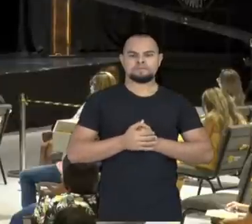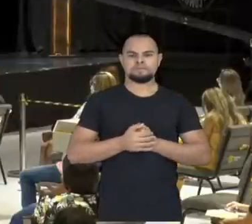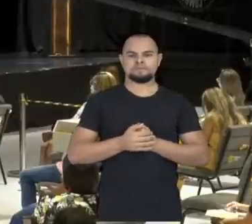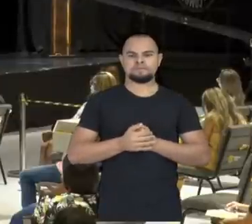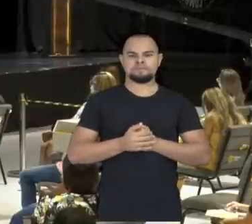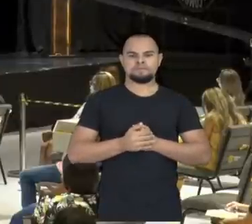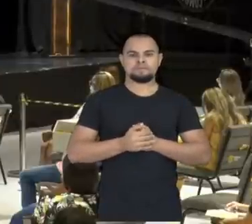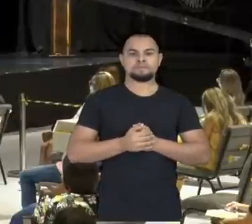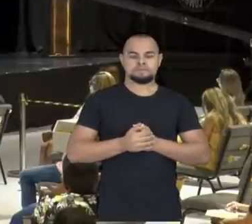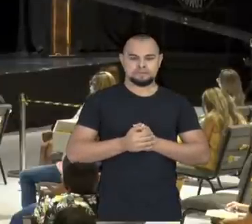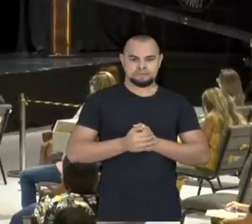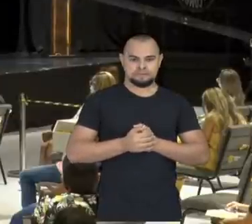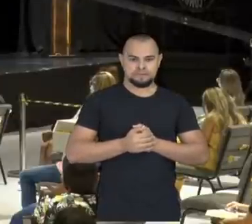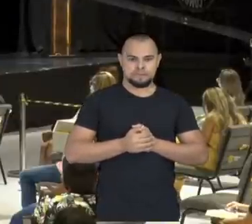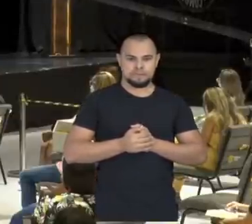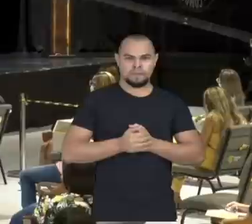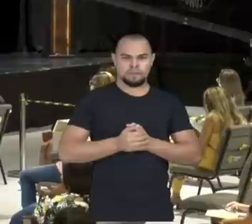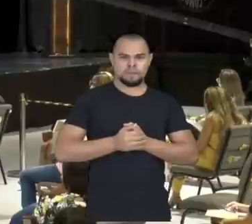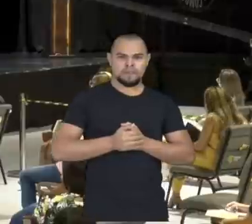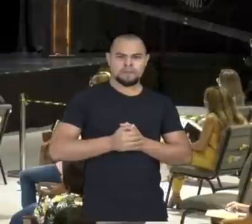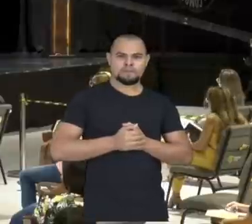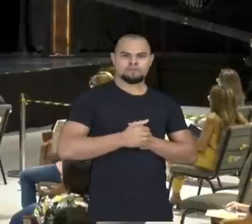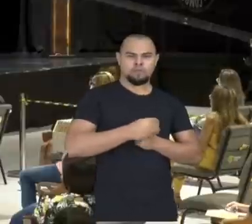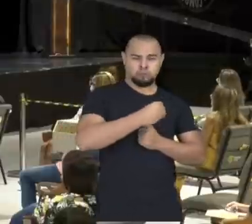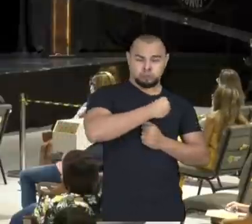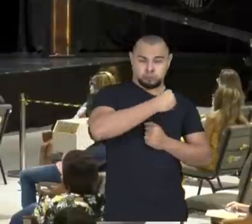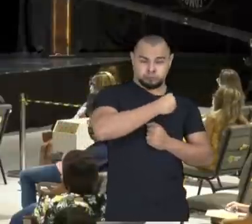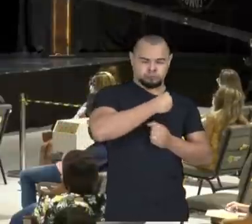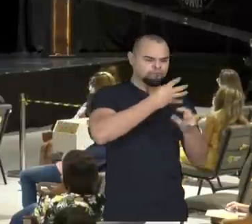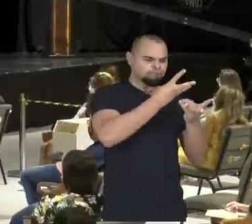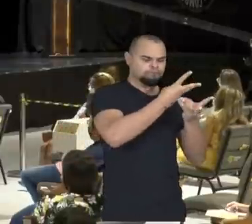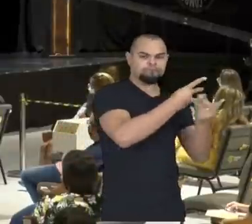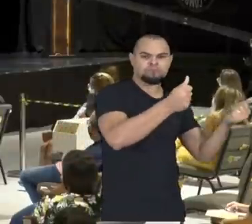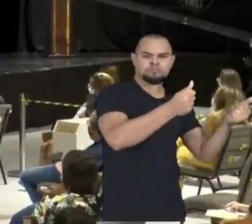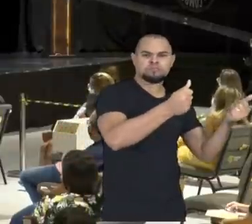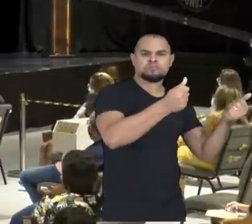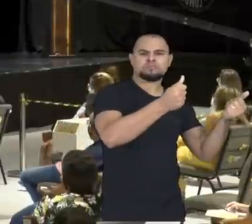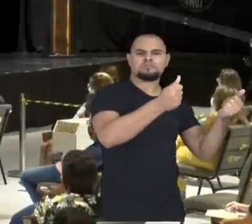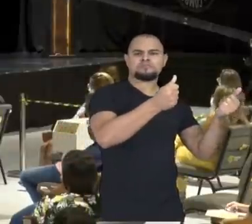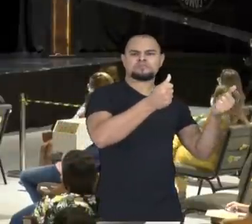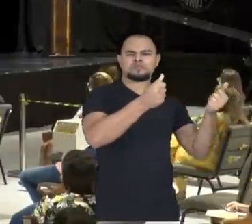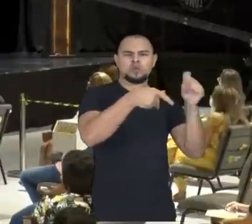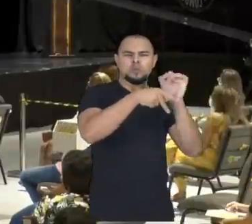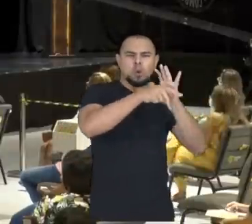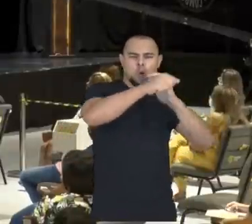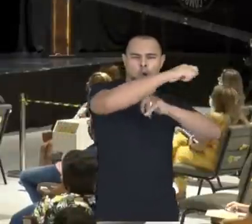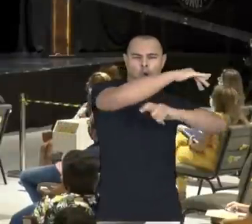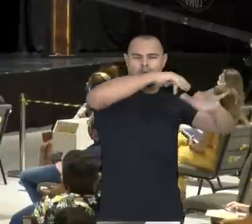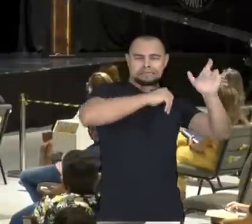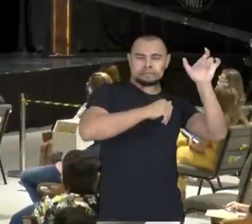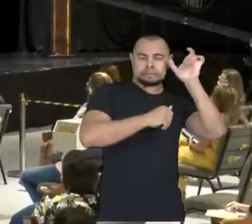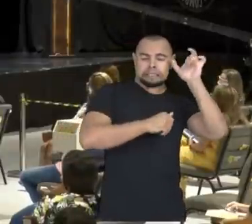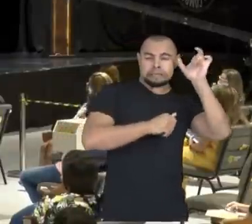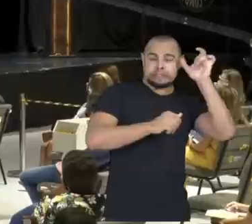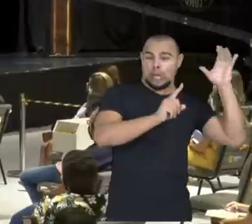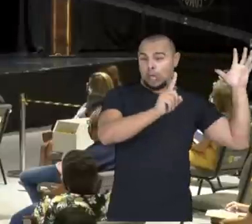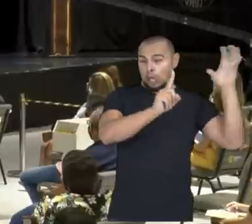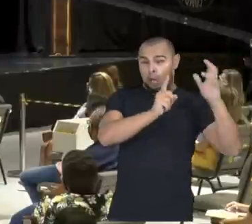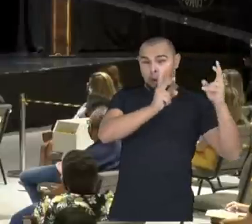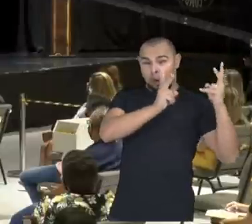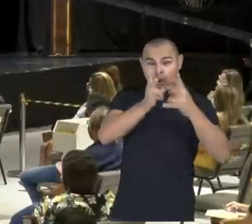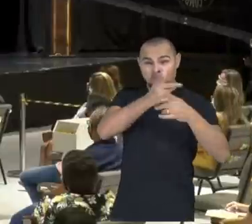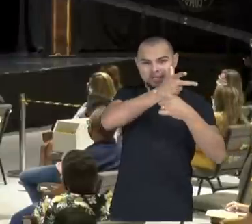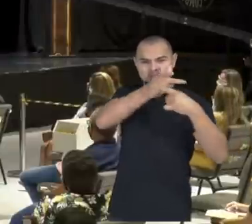A iniquidade não resistirá à igreja. As estruturas hostis não resistirão à igreja.